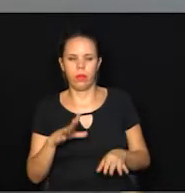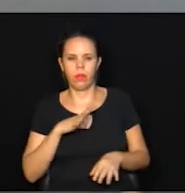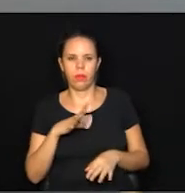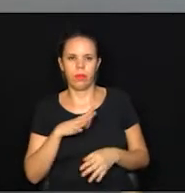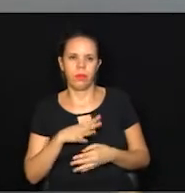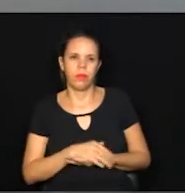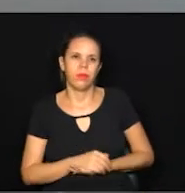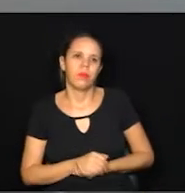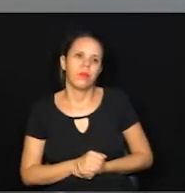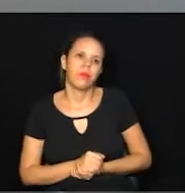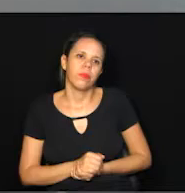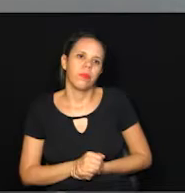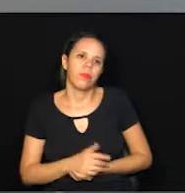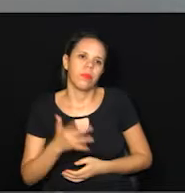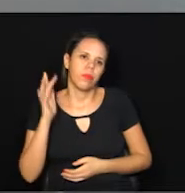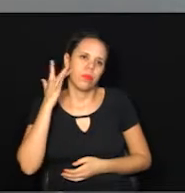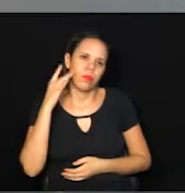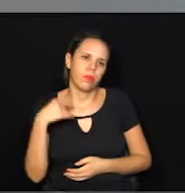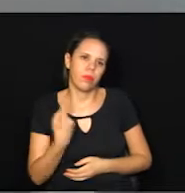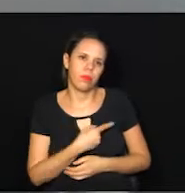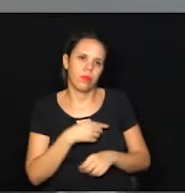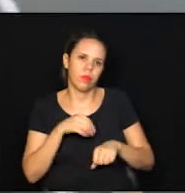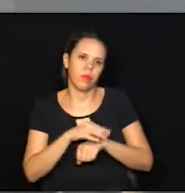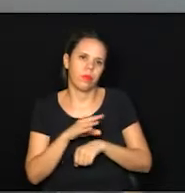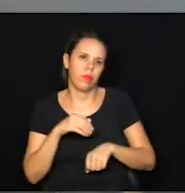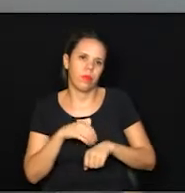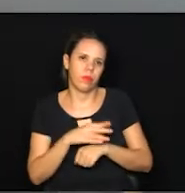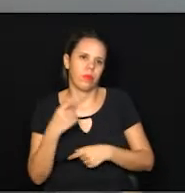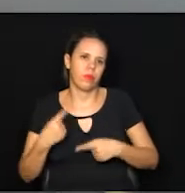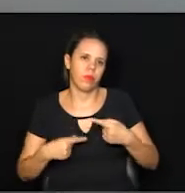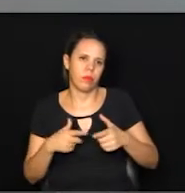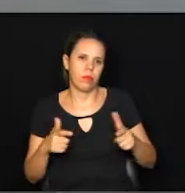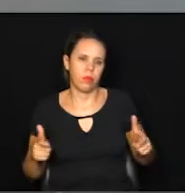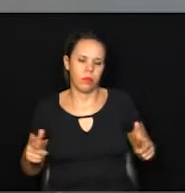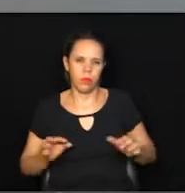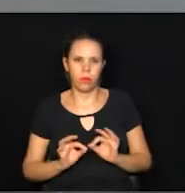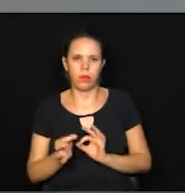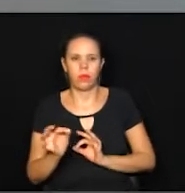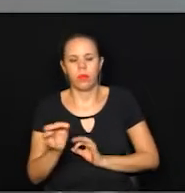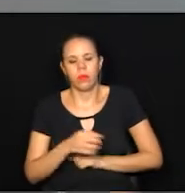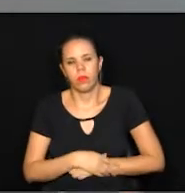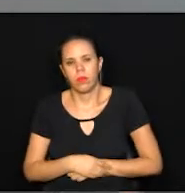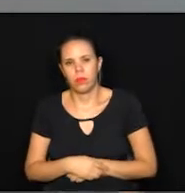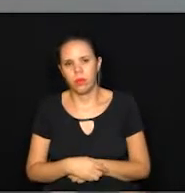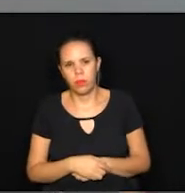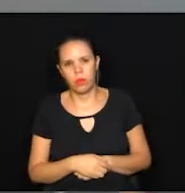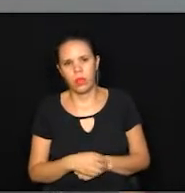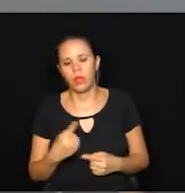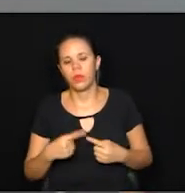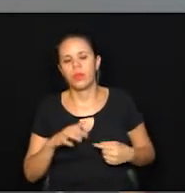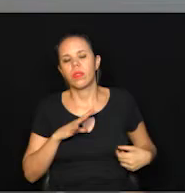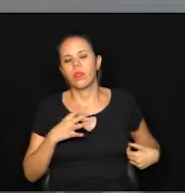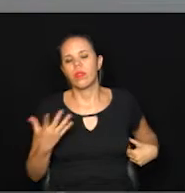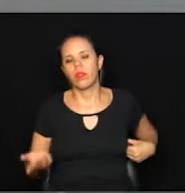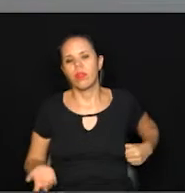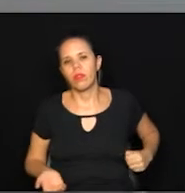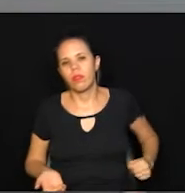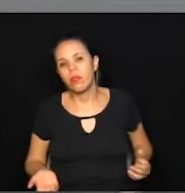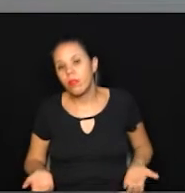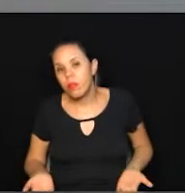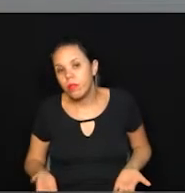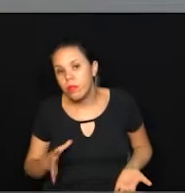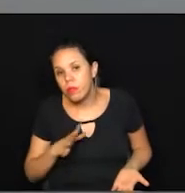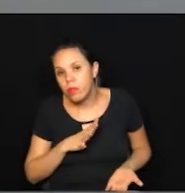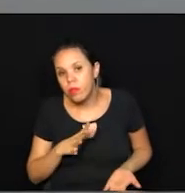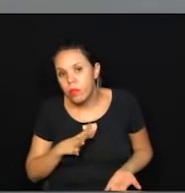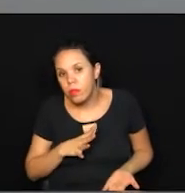cidade, né? E aí eu acho que cabe a gente trazer, aí a discussão vai muito longe, porque que cidade é essa, né? É a